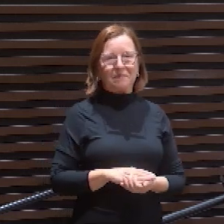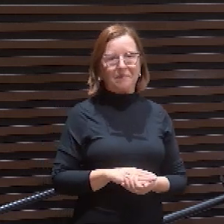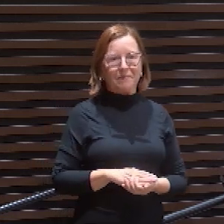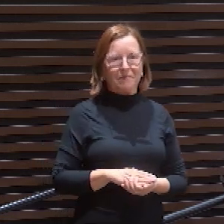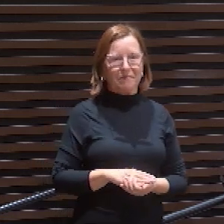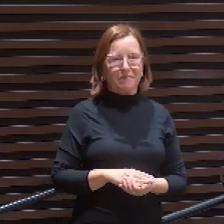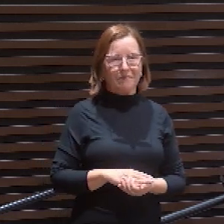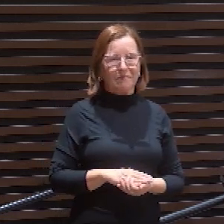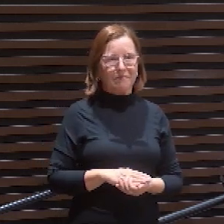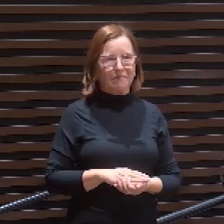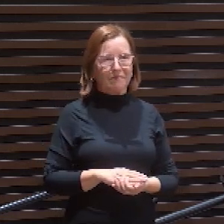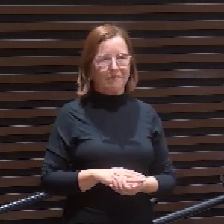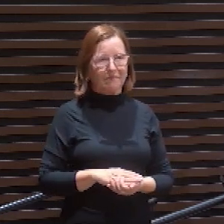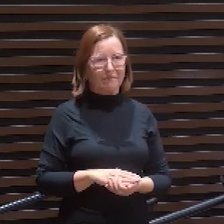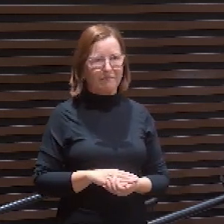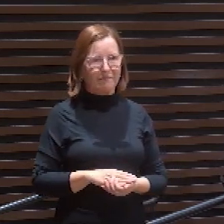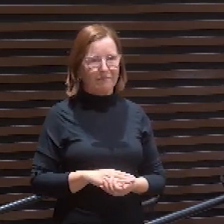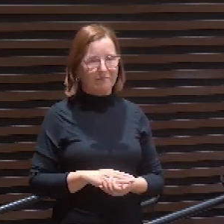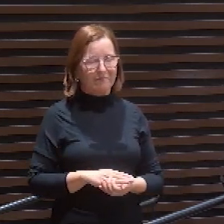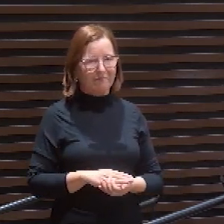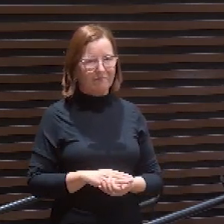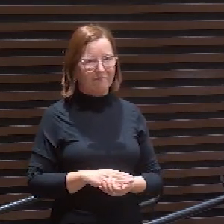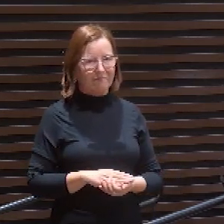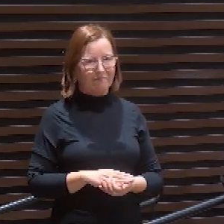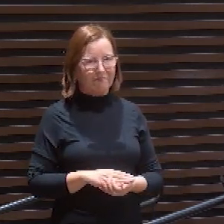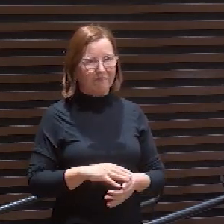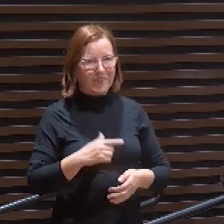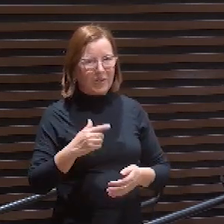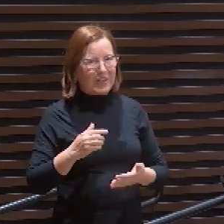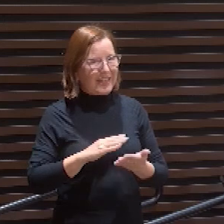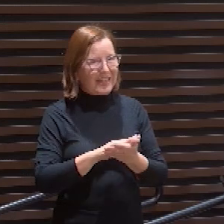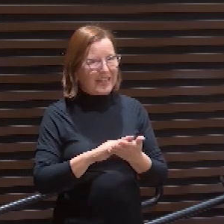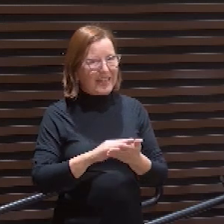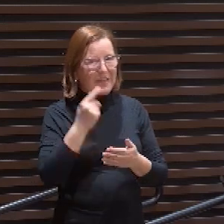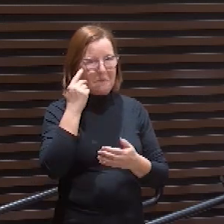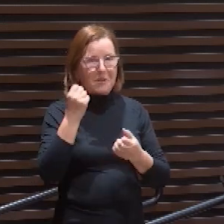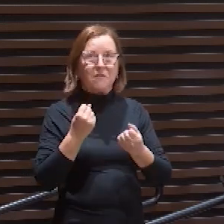sem nenhuma outra contrapartida.